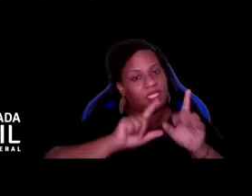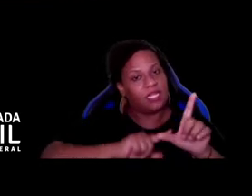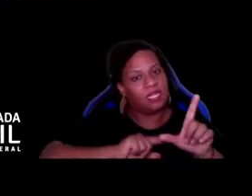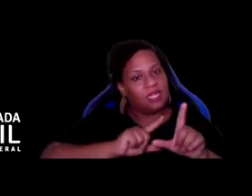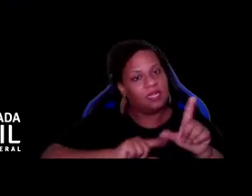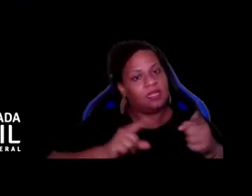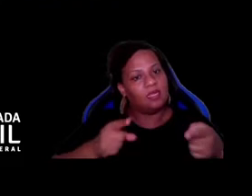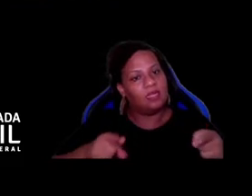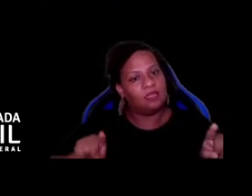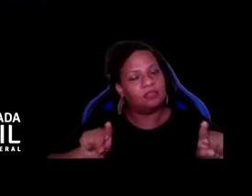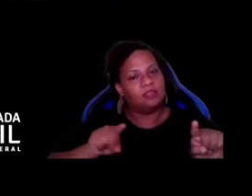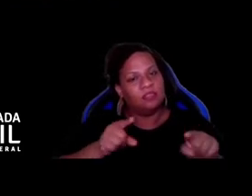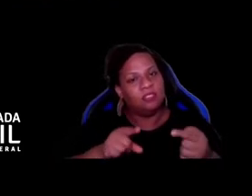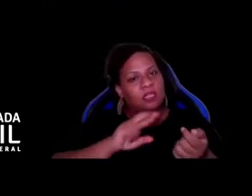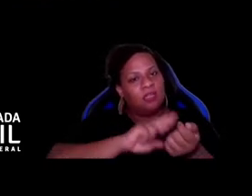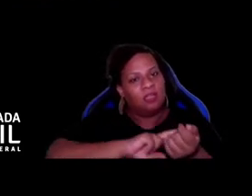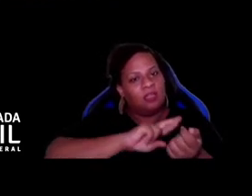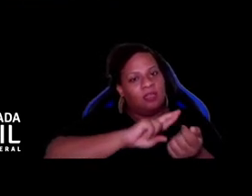da ritmo,